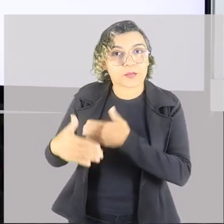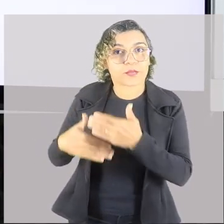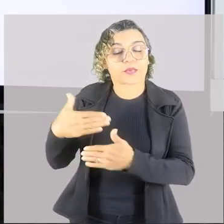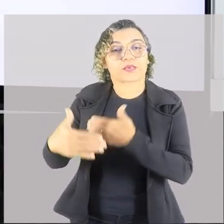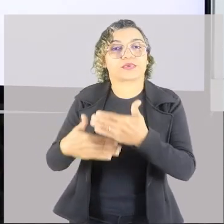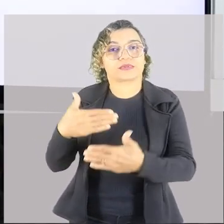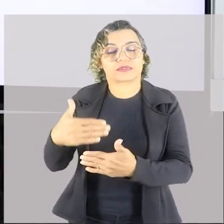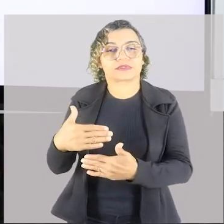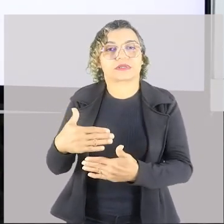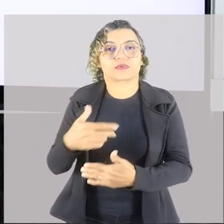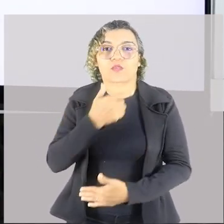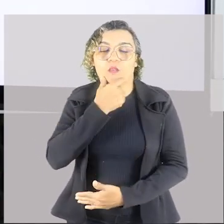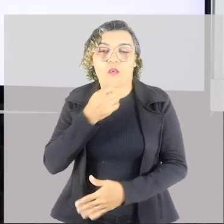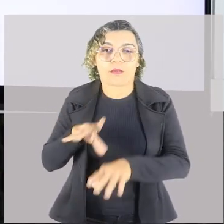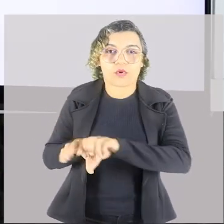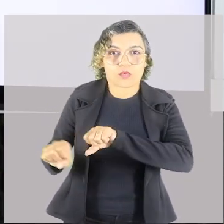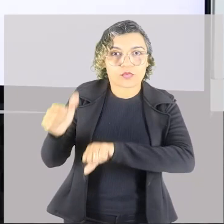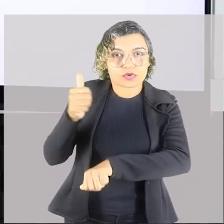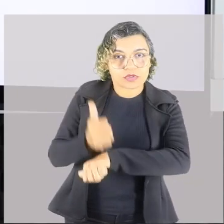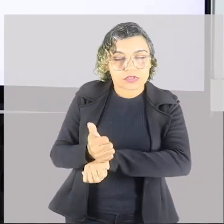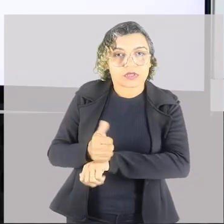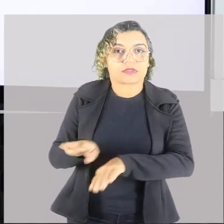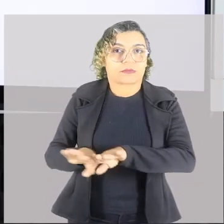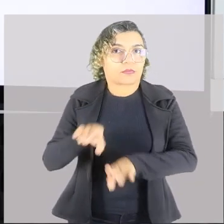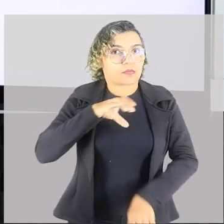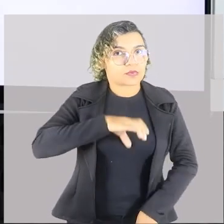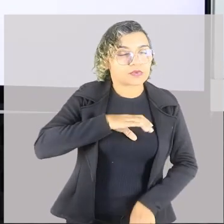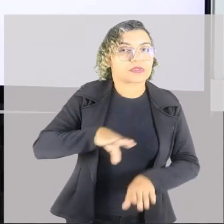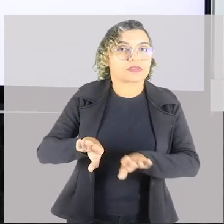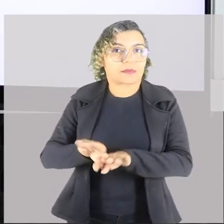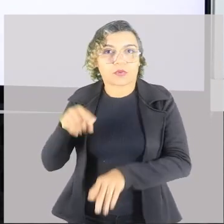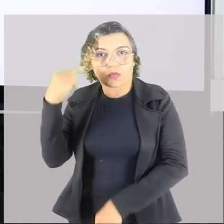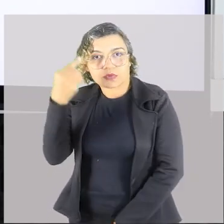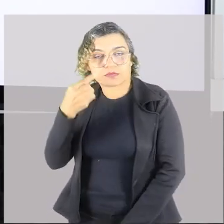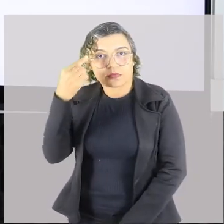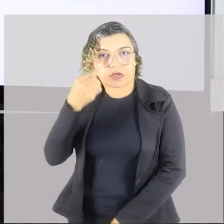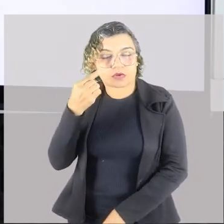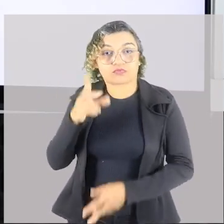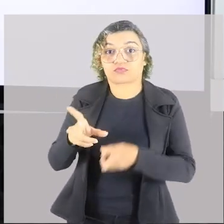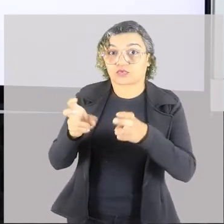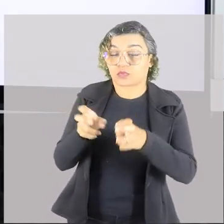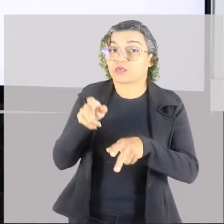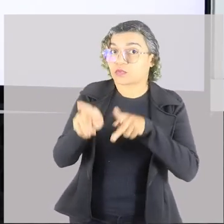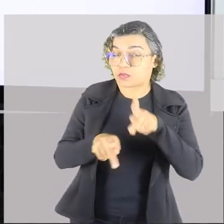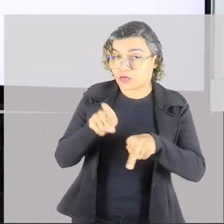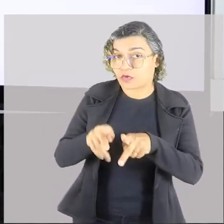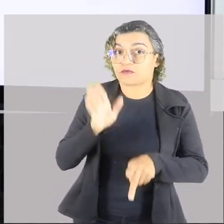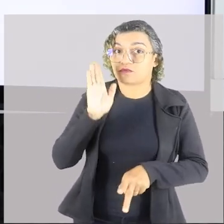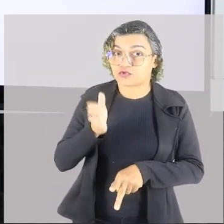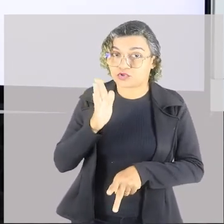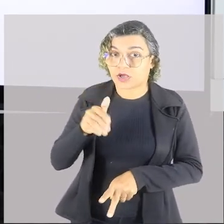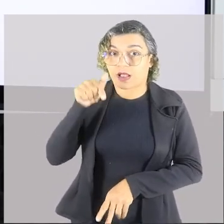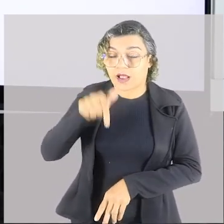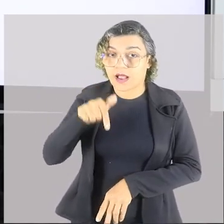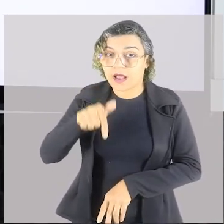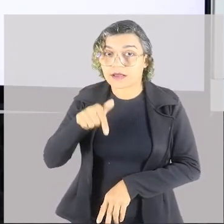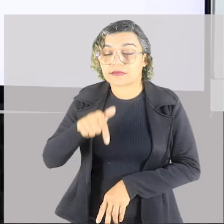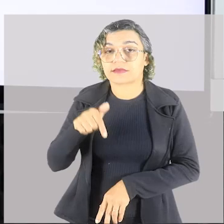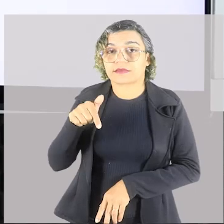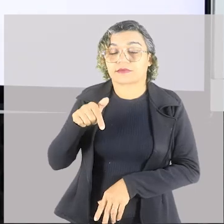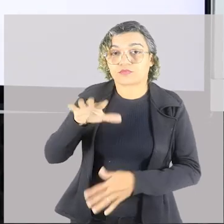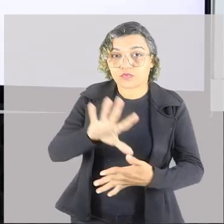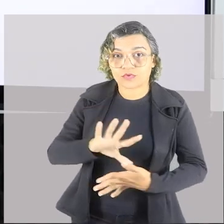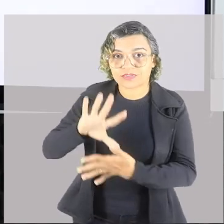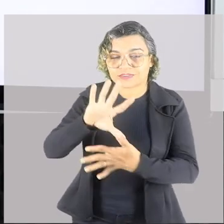do colonizador, tanto o português quanto o espanhol, em relação aos povos que já estavam aqui habitando o nosso